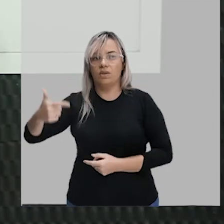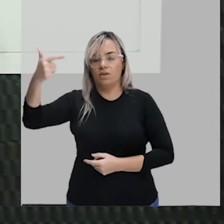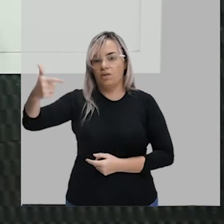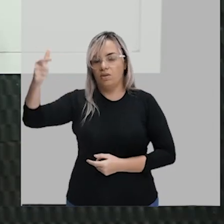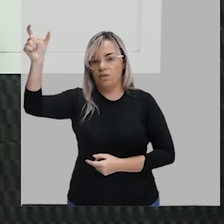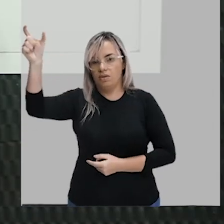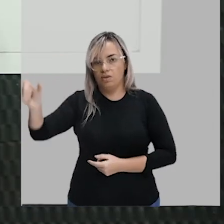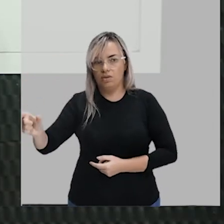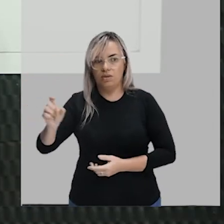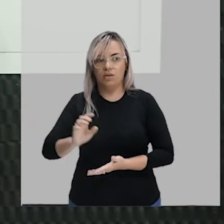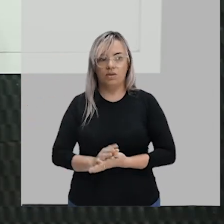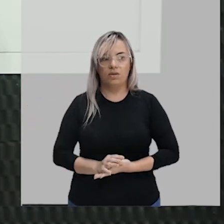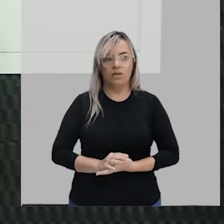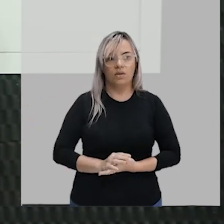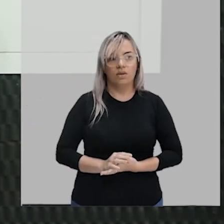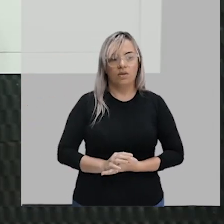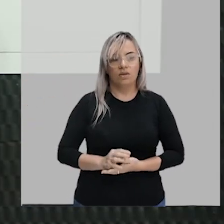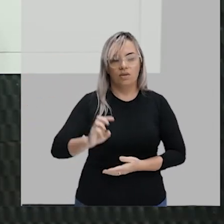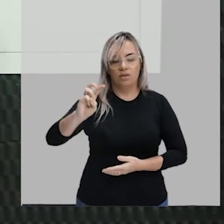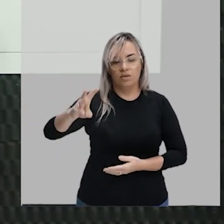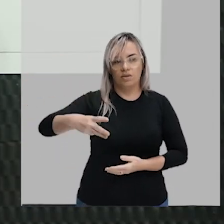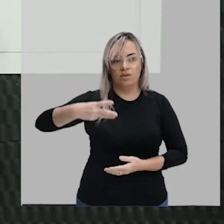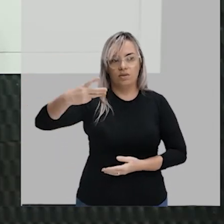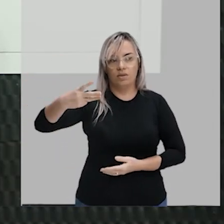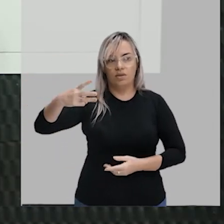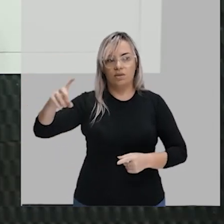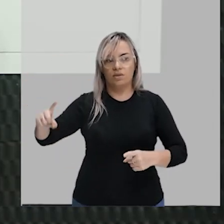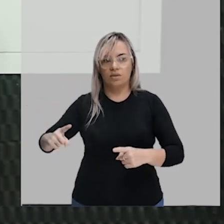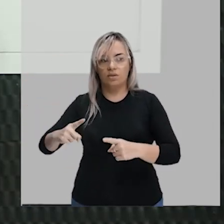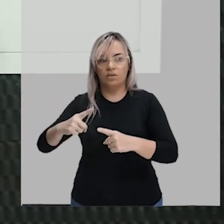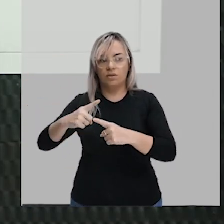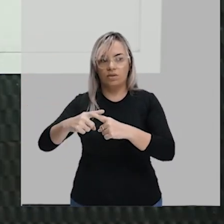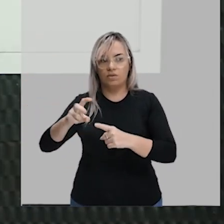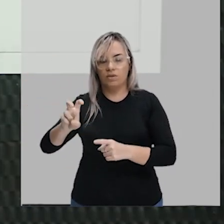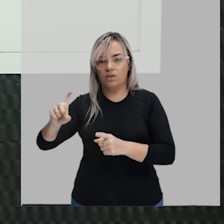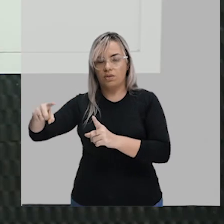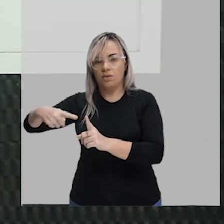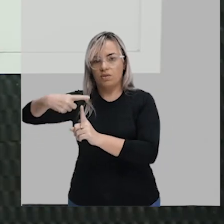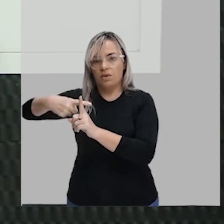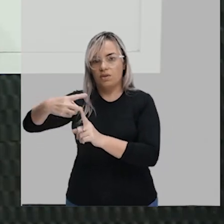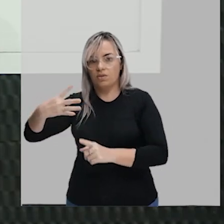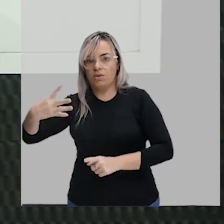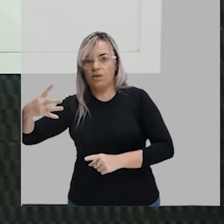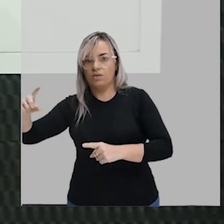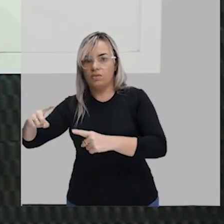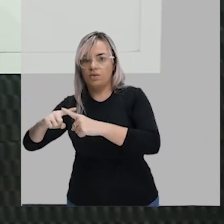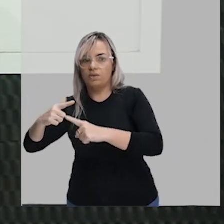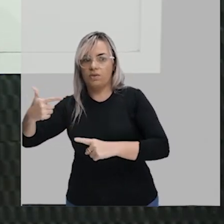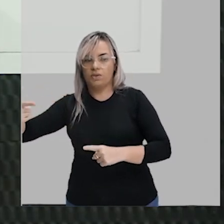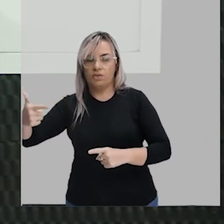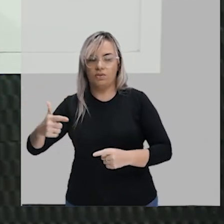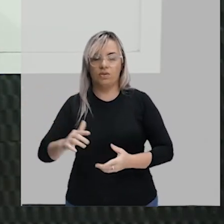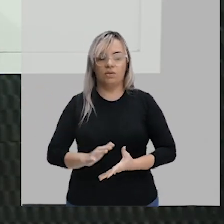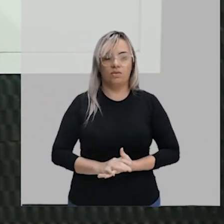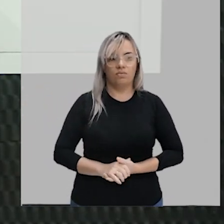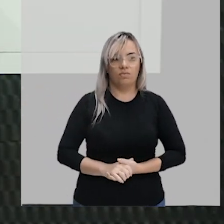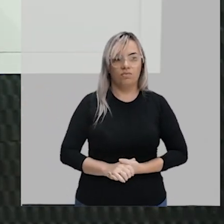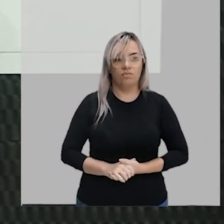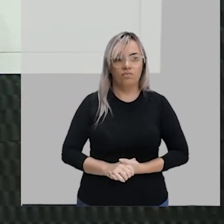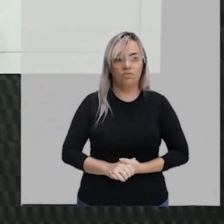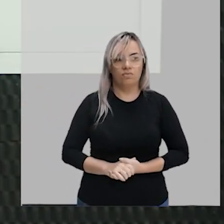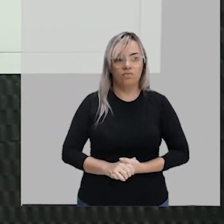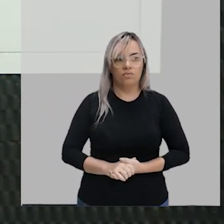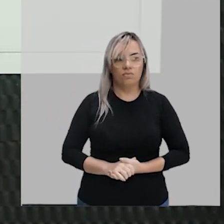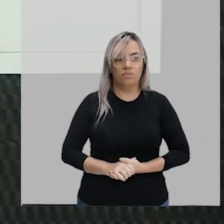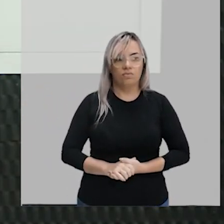por 5, mais 4 multiplicado por 2. Pronto. Agora é